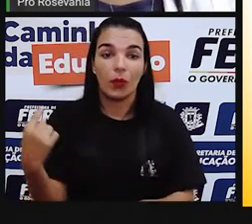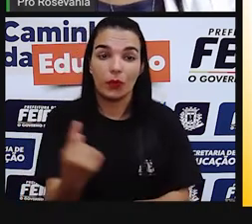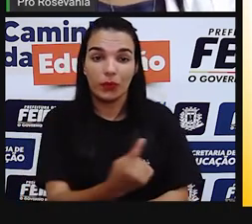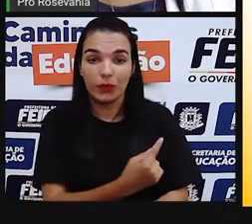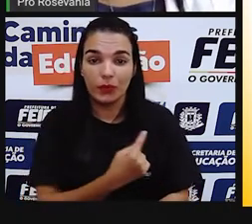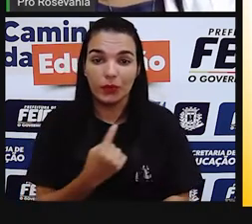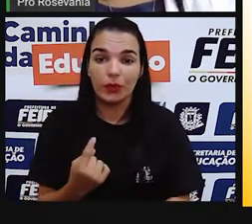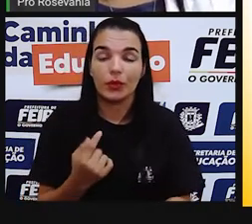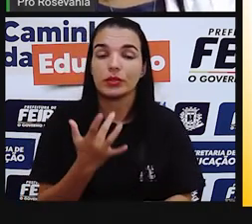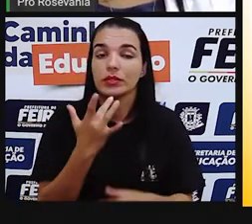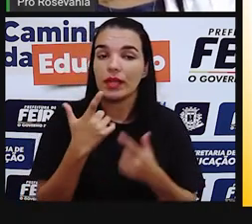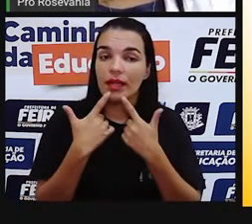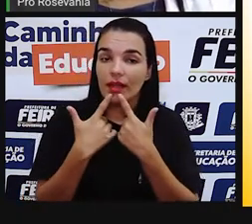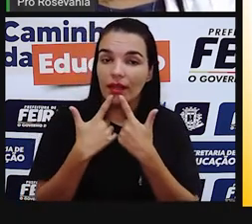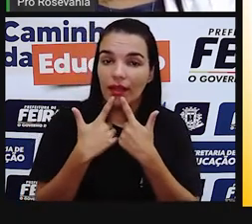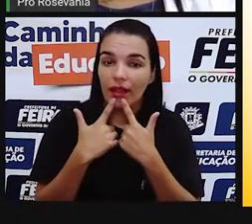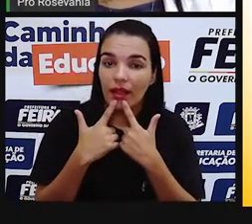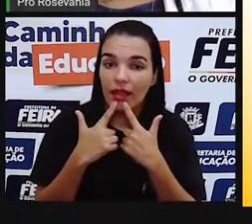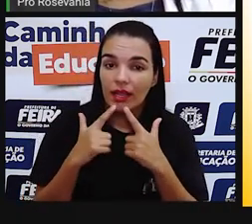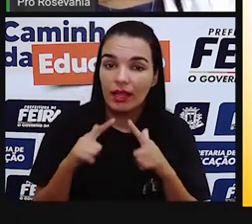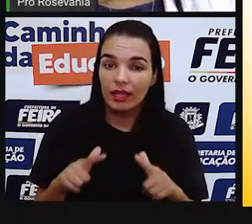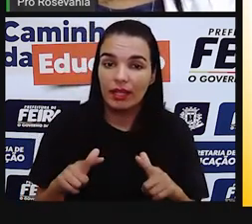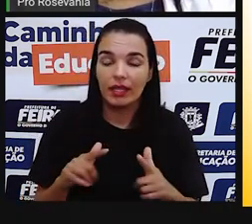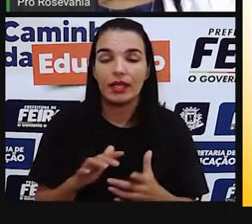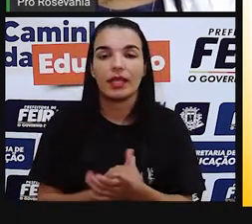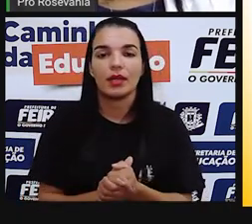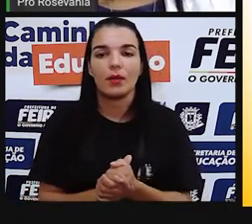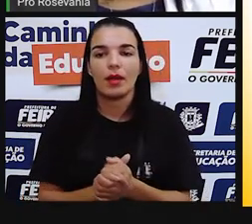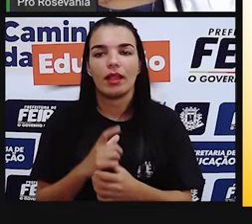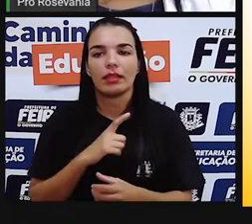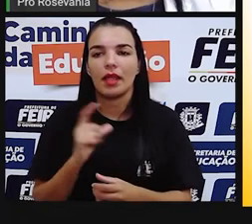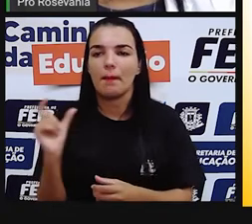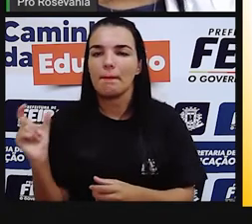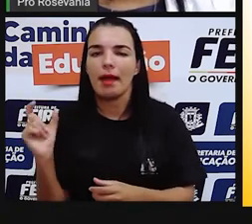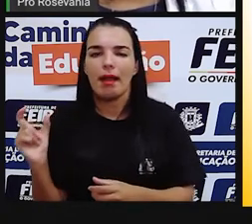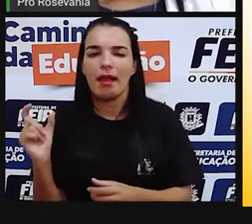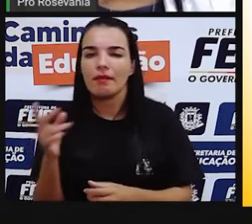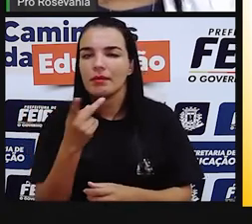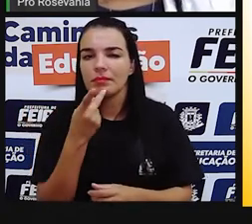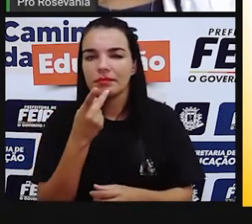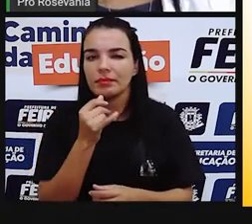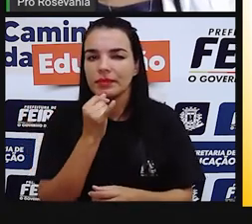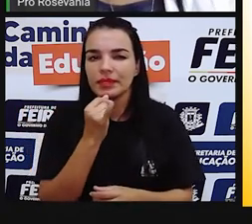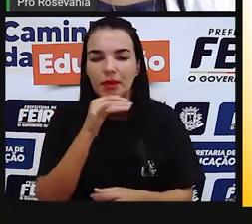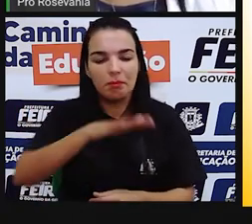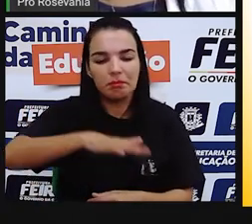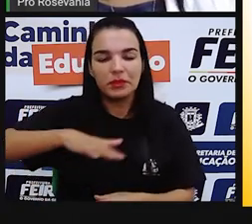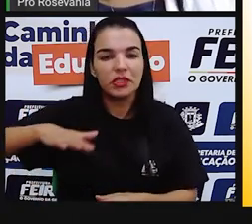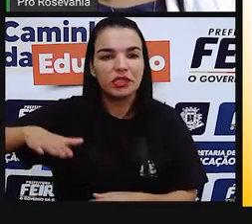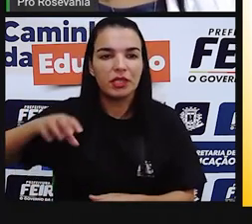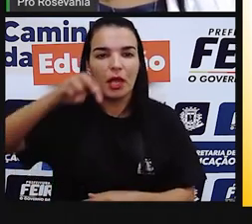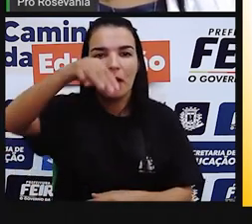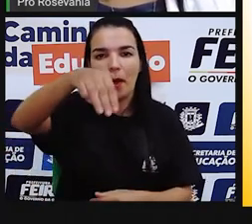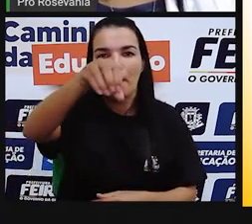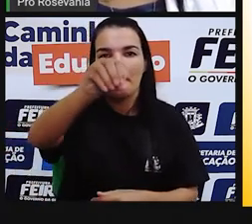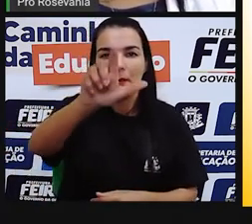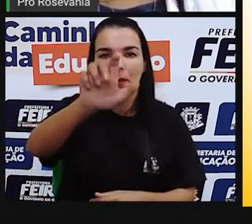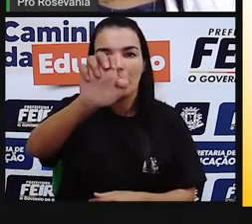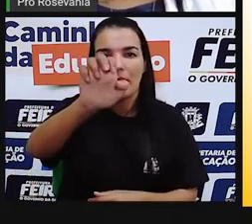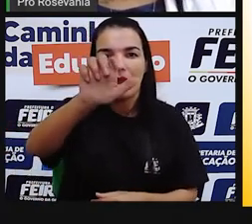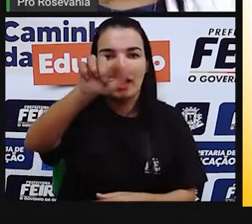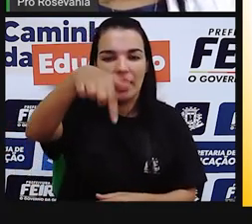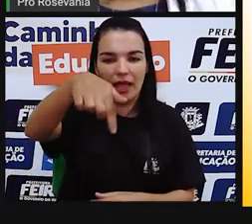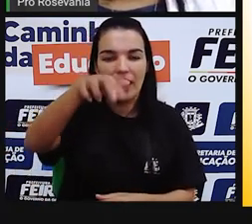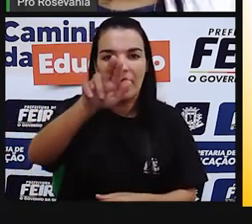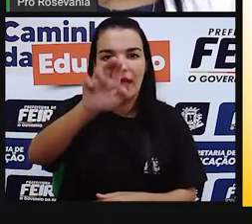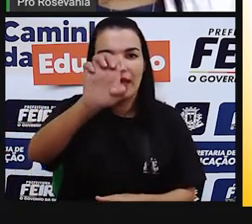idioma, e algumas palavras, como vocês estão vendo aí, né, moleque, a gente fala muito, né, palavra caçula, candomblé,